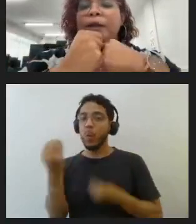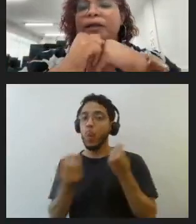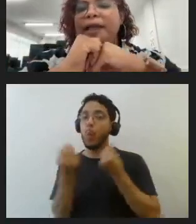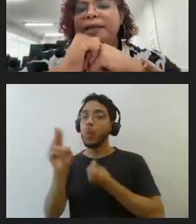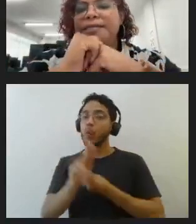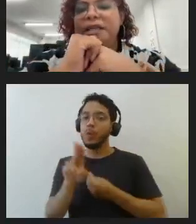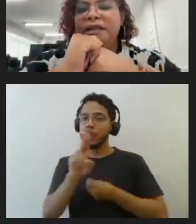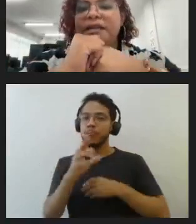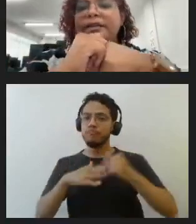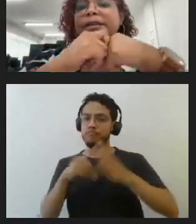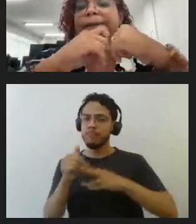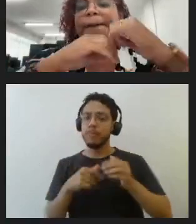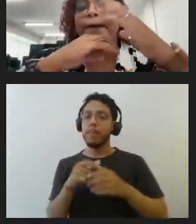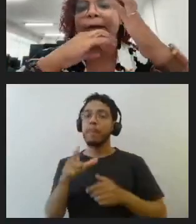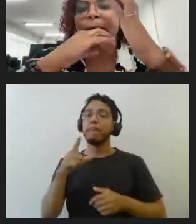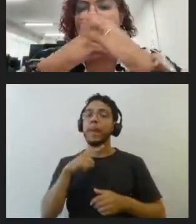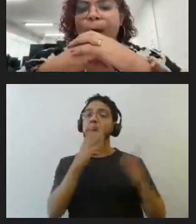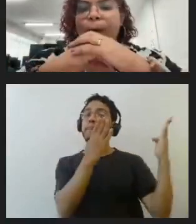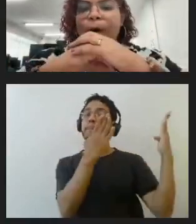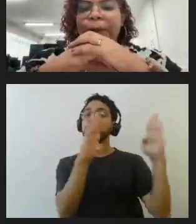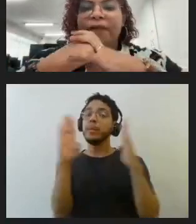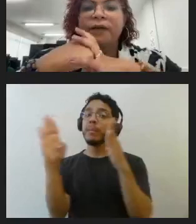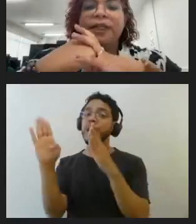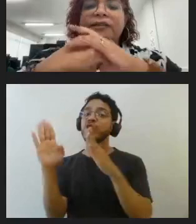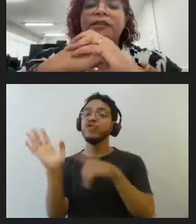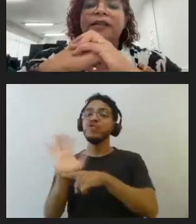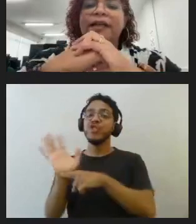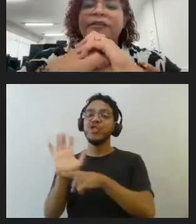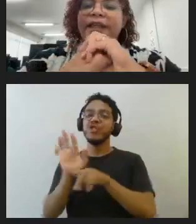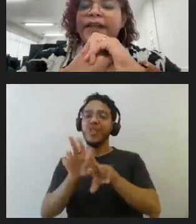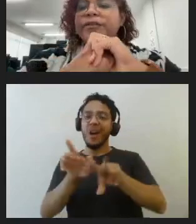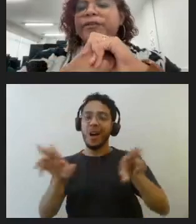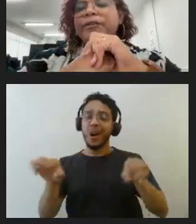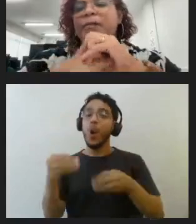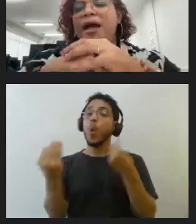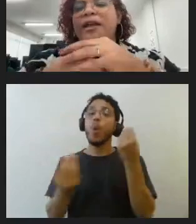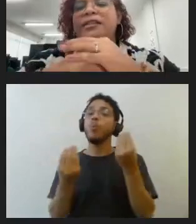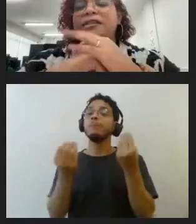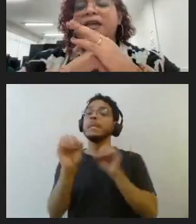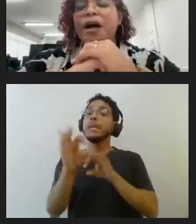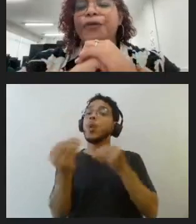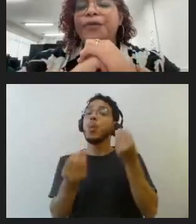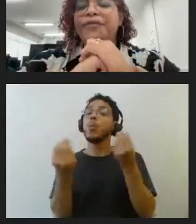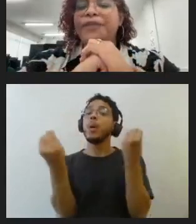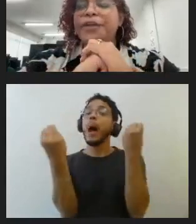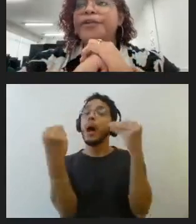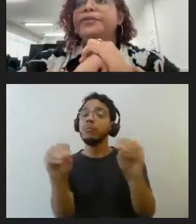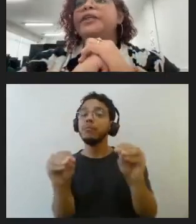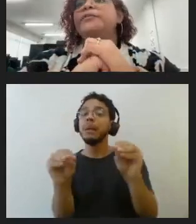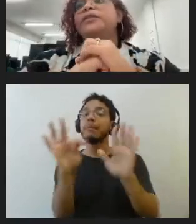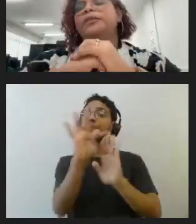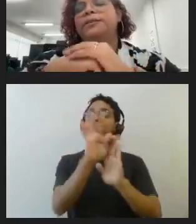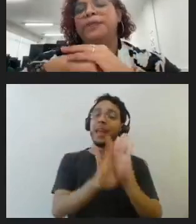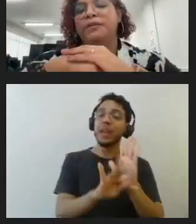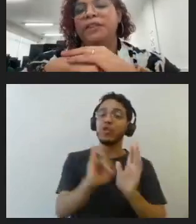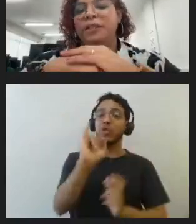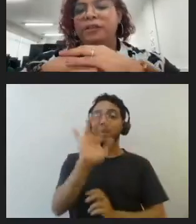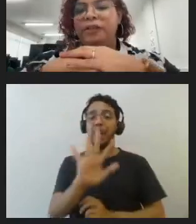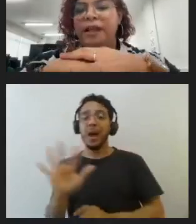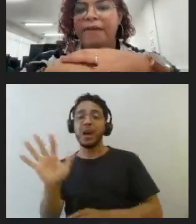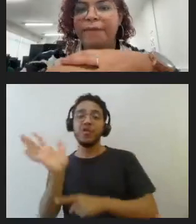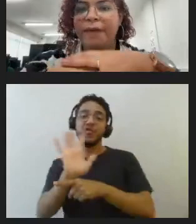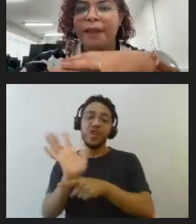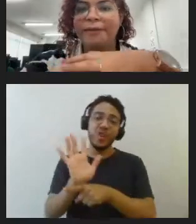como biblioteca de mídia, como a opção de adicionar textos, imagens, áudio e vídeo. Temos também a opção